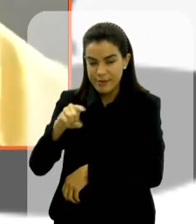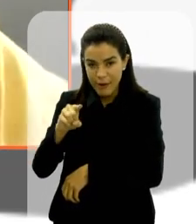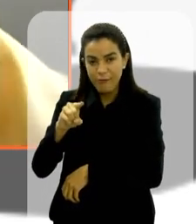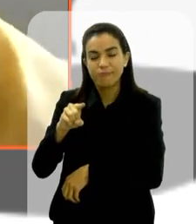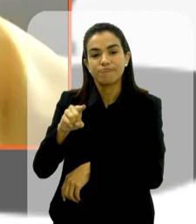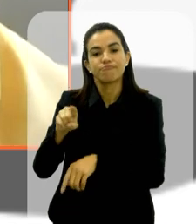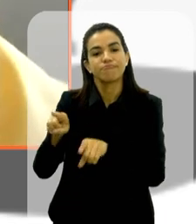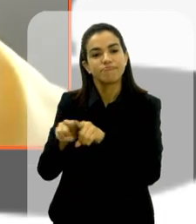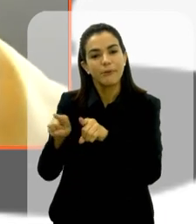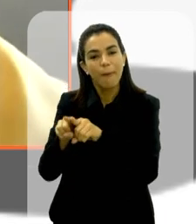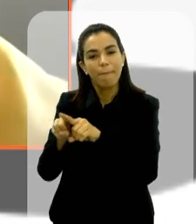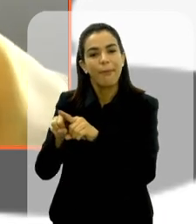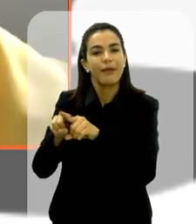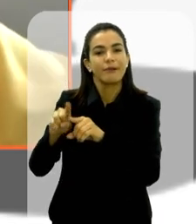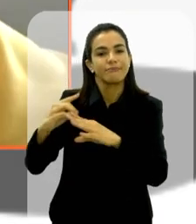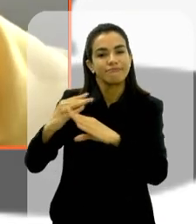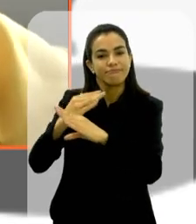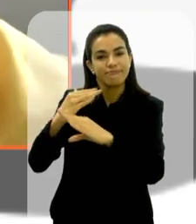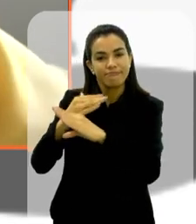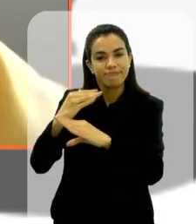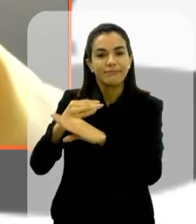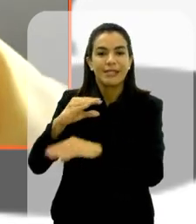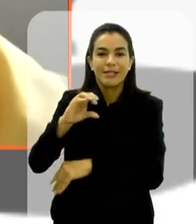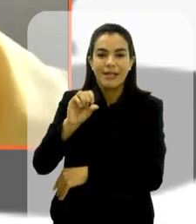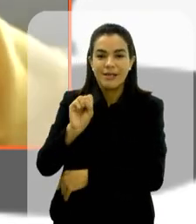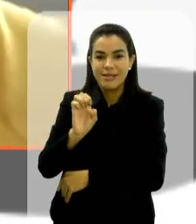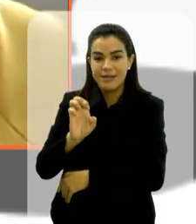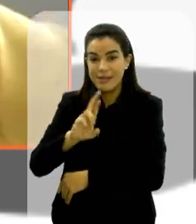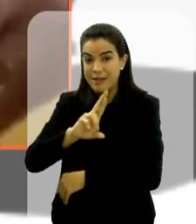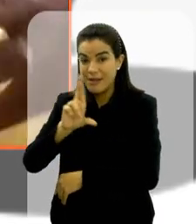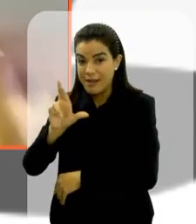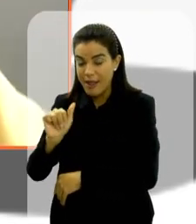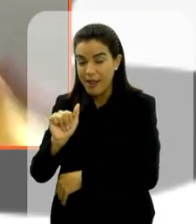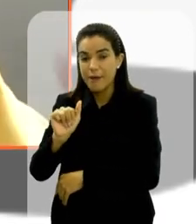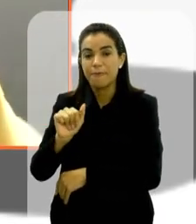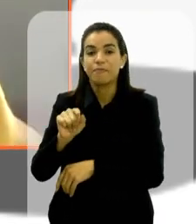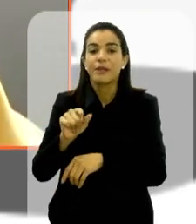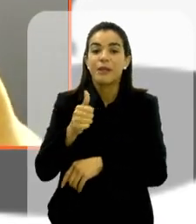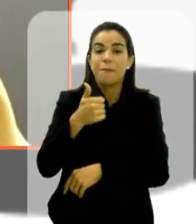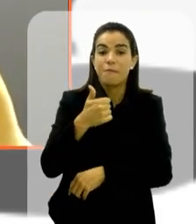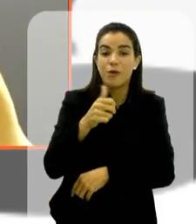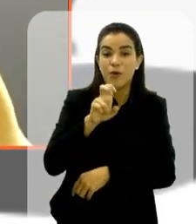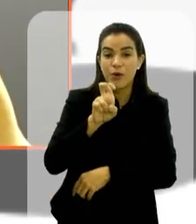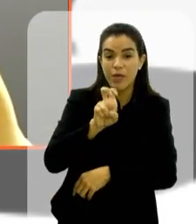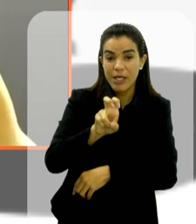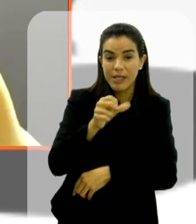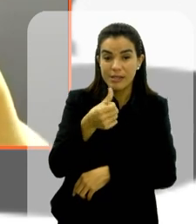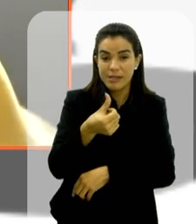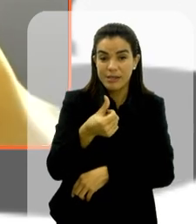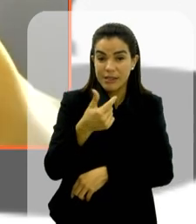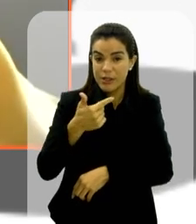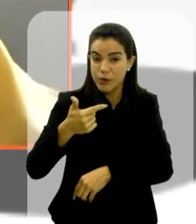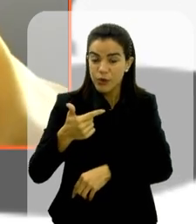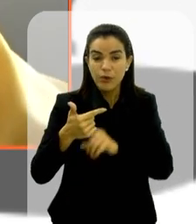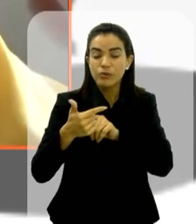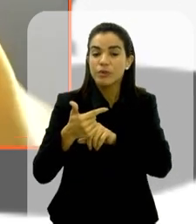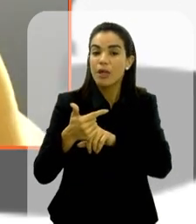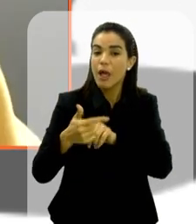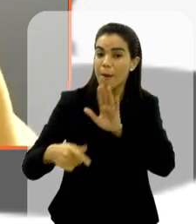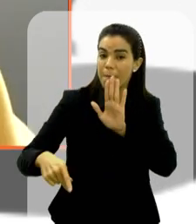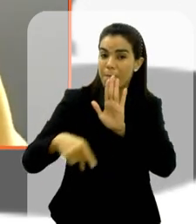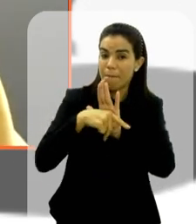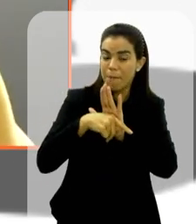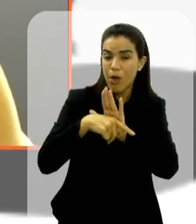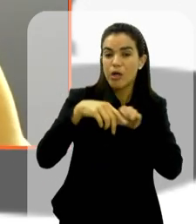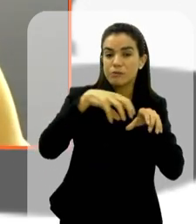na Grande Vitória, aqui no Espírito Santo. E aí depois ele fundou, em 1562, a sua